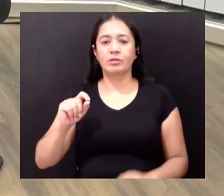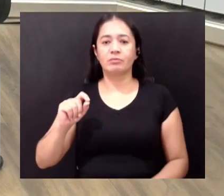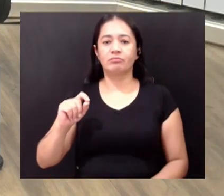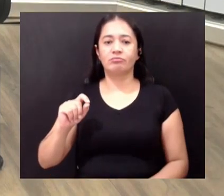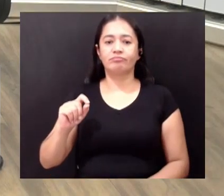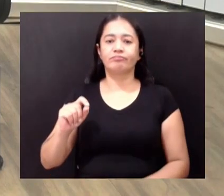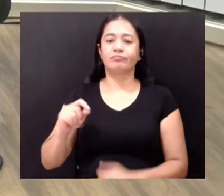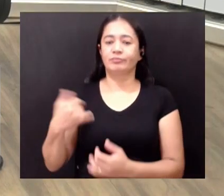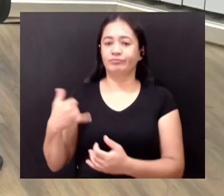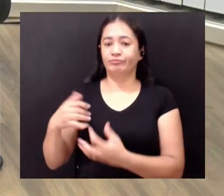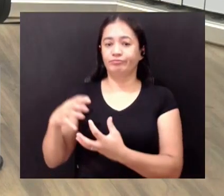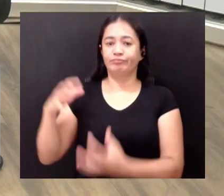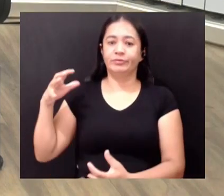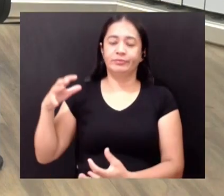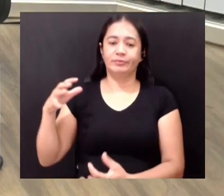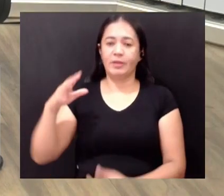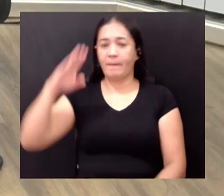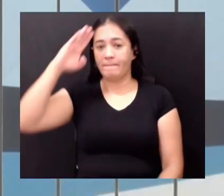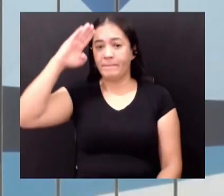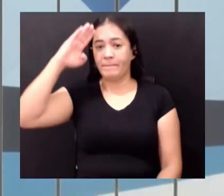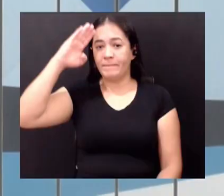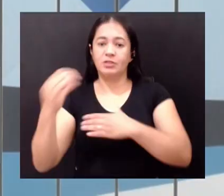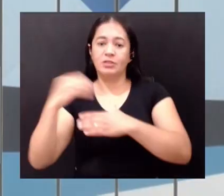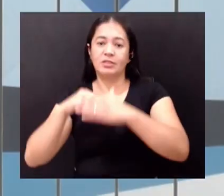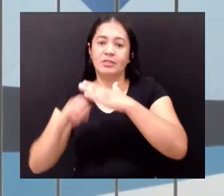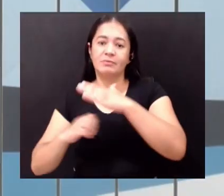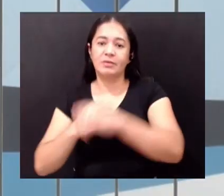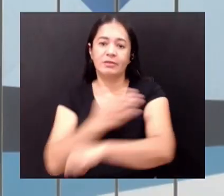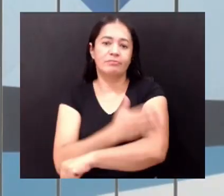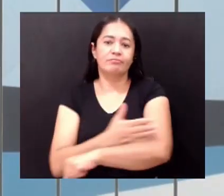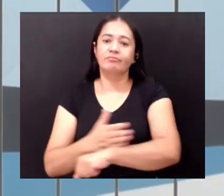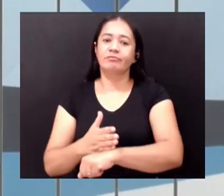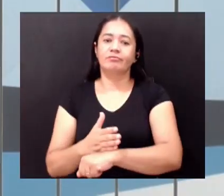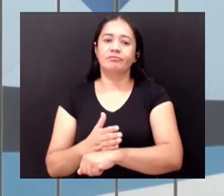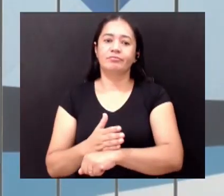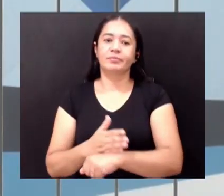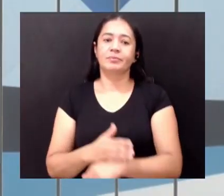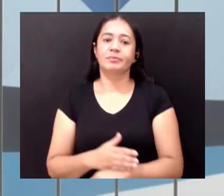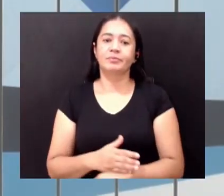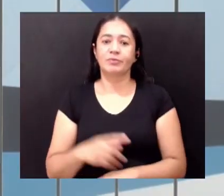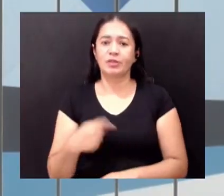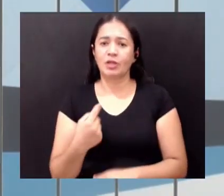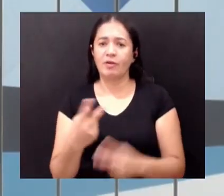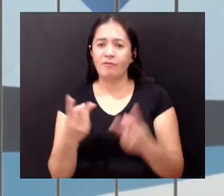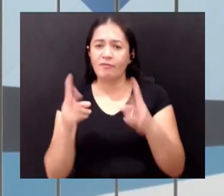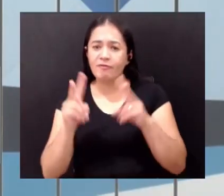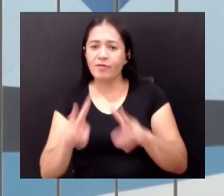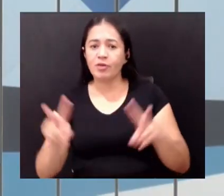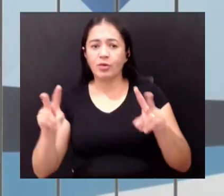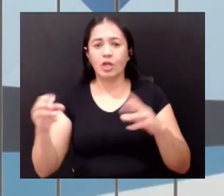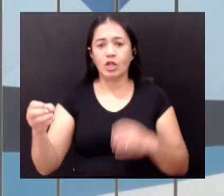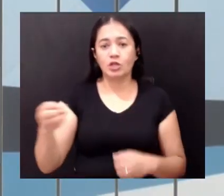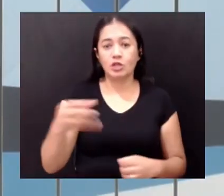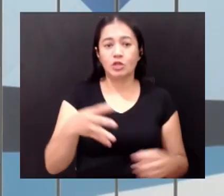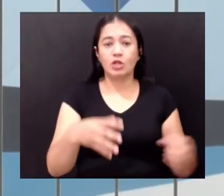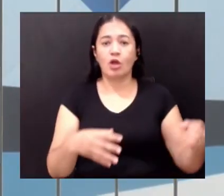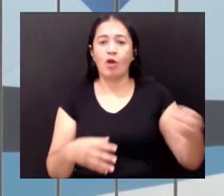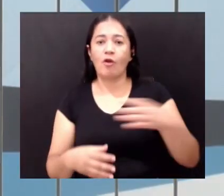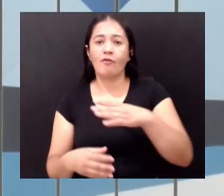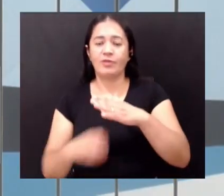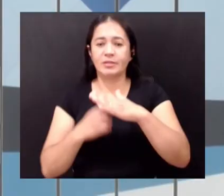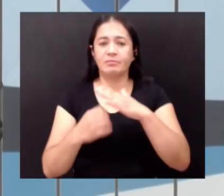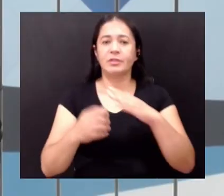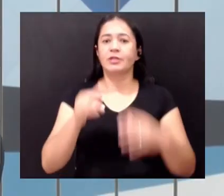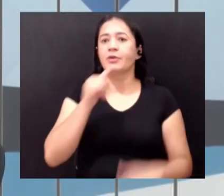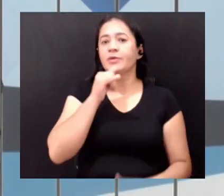sim, especialmente nas empresas mais tradicionais, mais conservadoras, né? A gente vê empresas novas, né, as startups, por exemplo, as fintechs. Então,